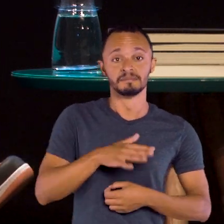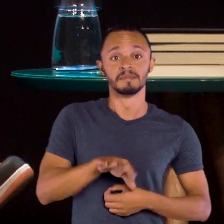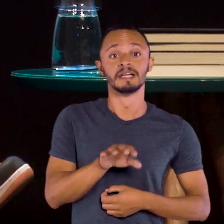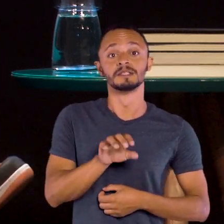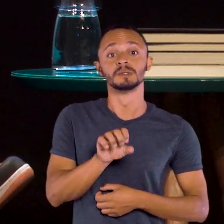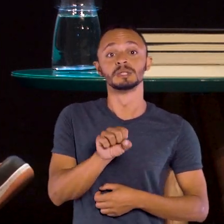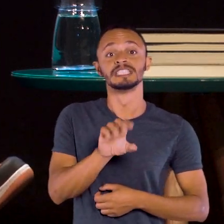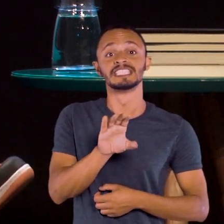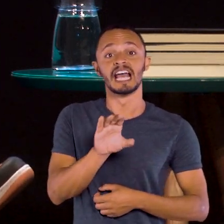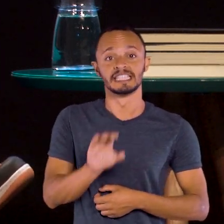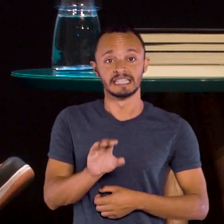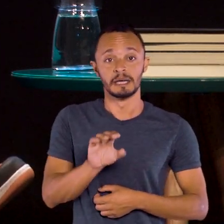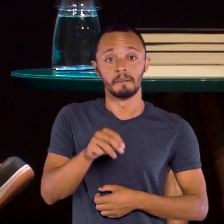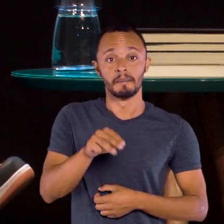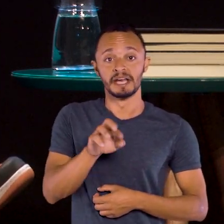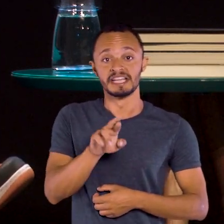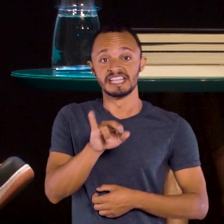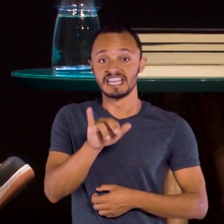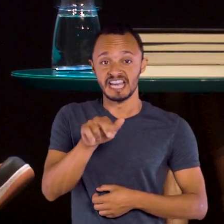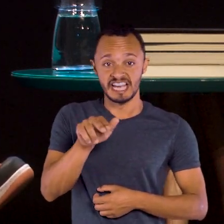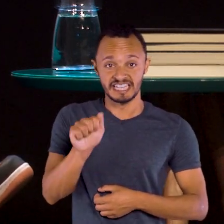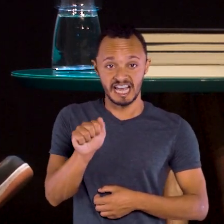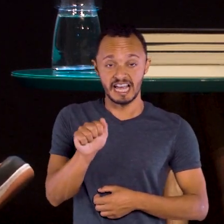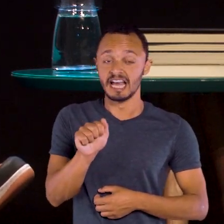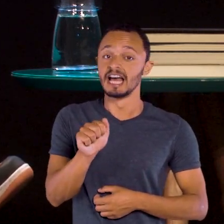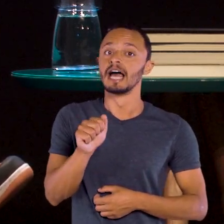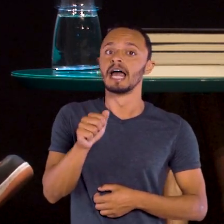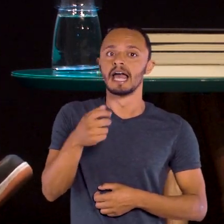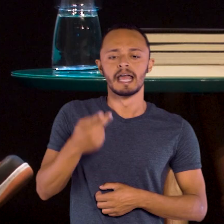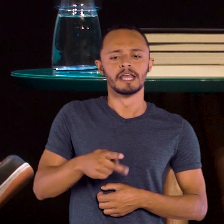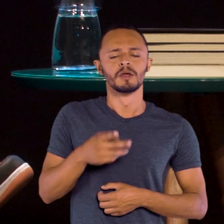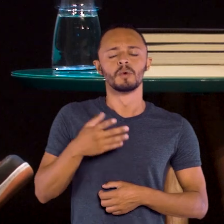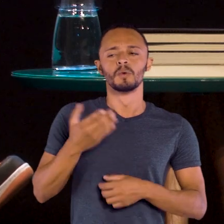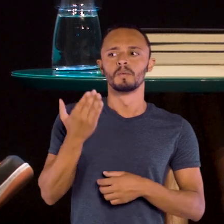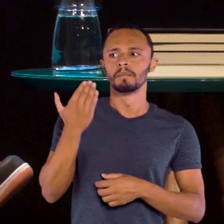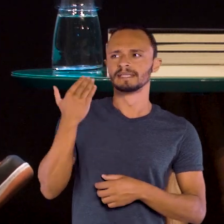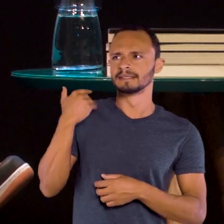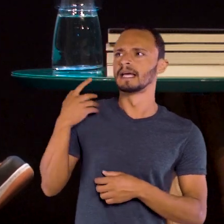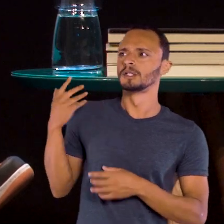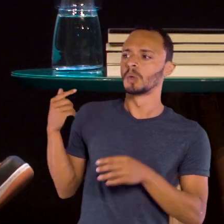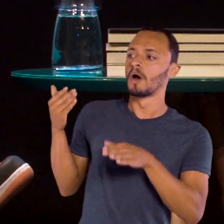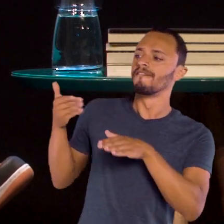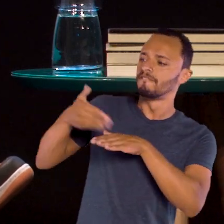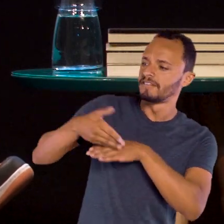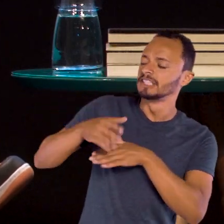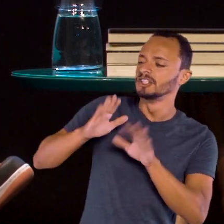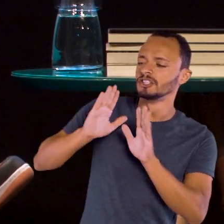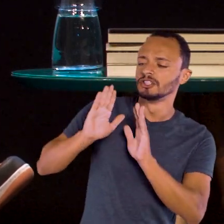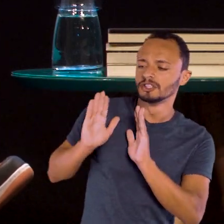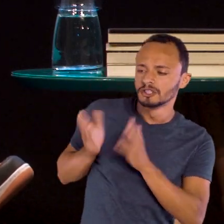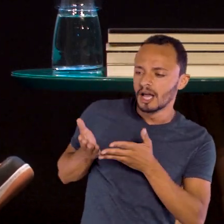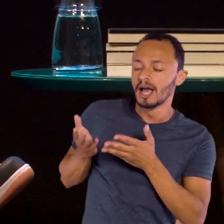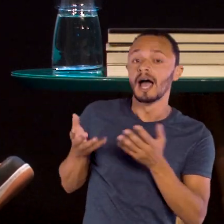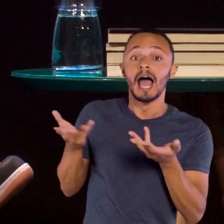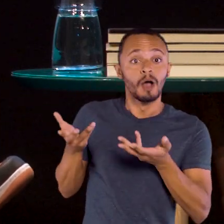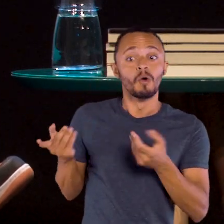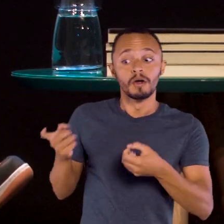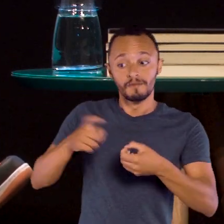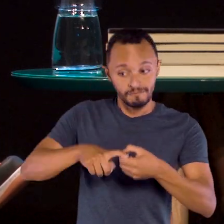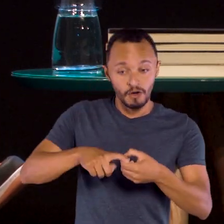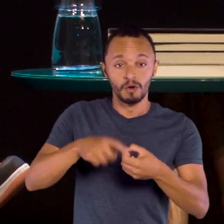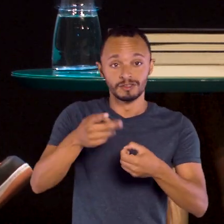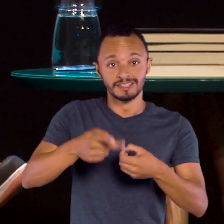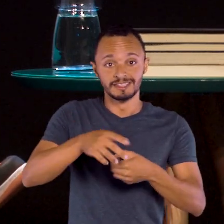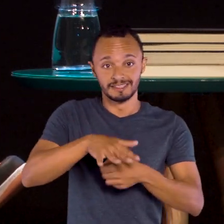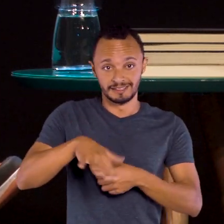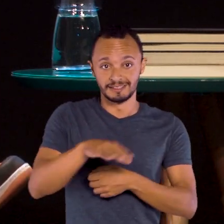Vila Mariana. Eu estive aqui há pouco tempo, mas em outra função. E também nesse retorno, né, do Sempre um Papo